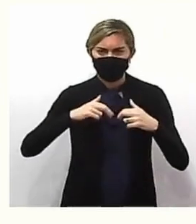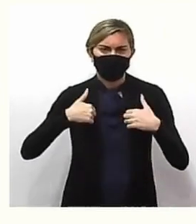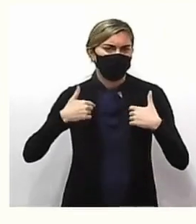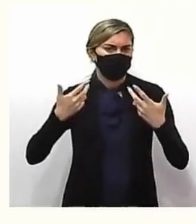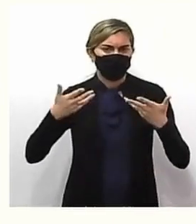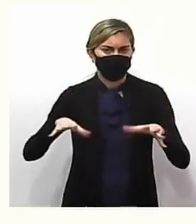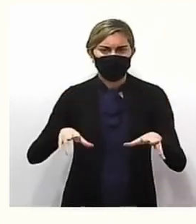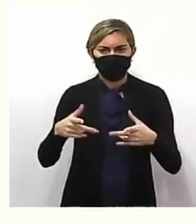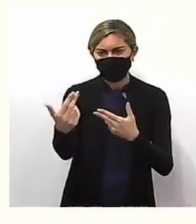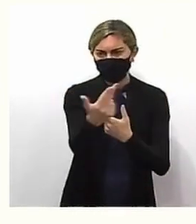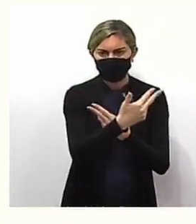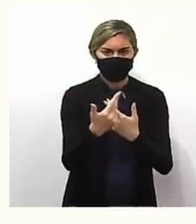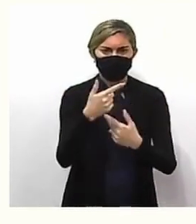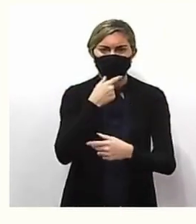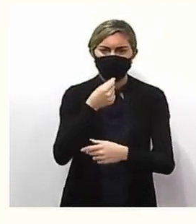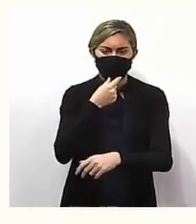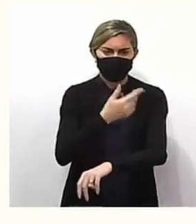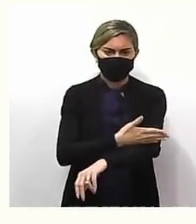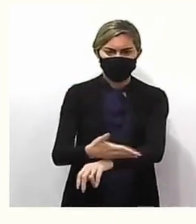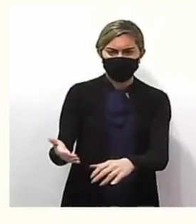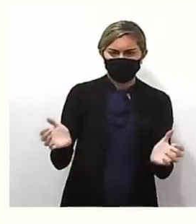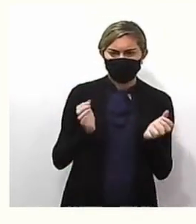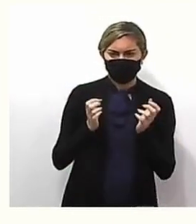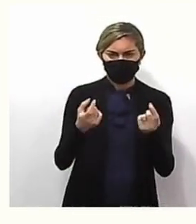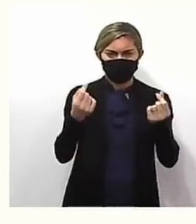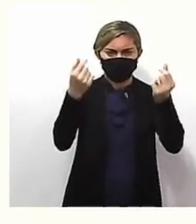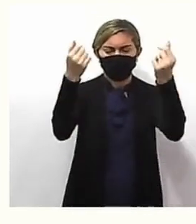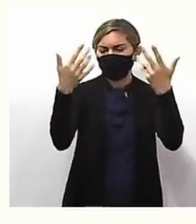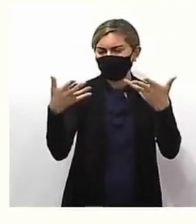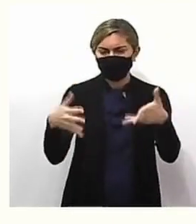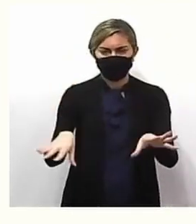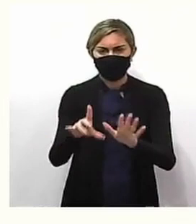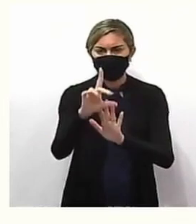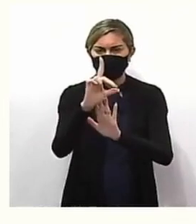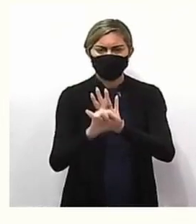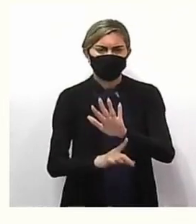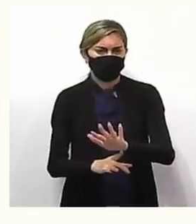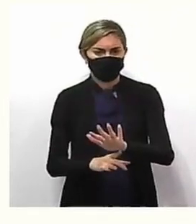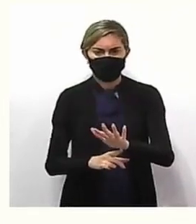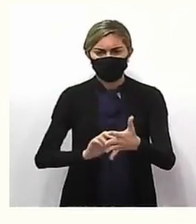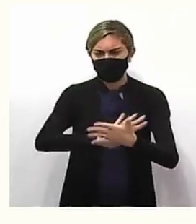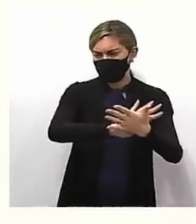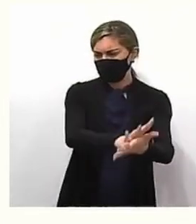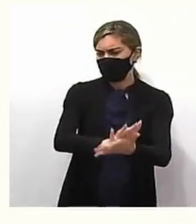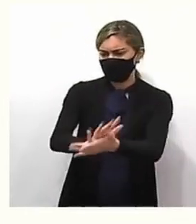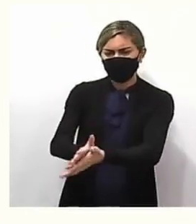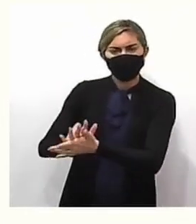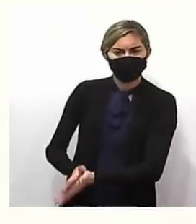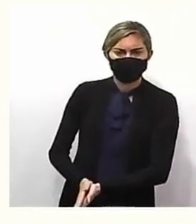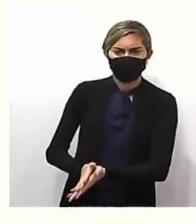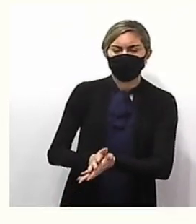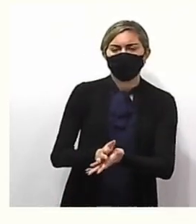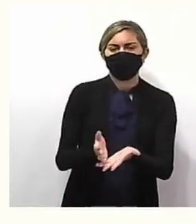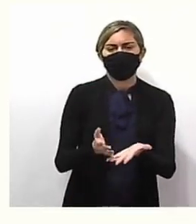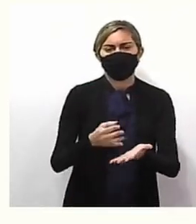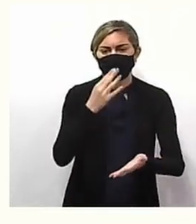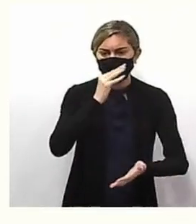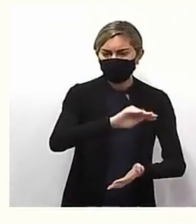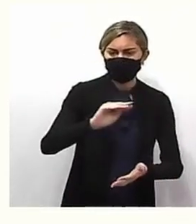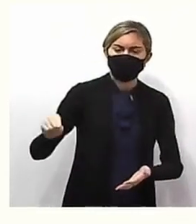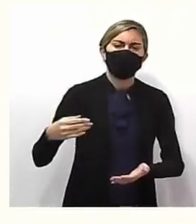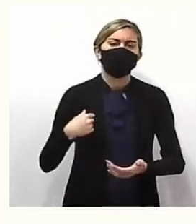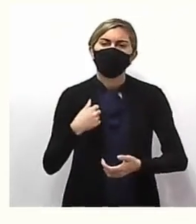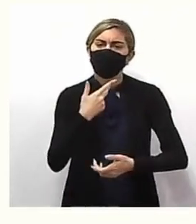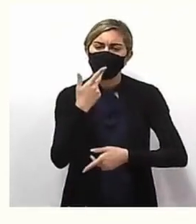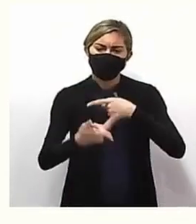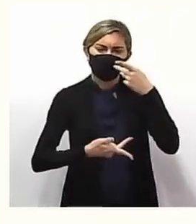ser igual a homens brancos e ricos. Não quero o direito de explorar e excluir. Quando